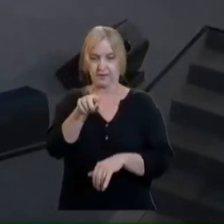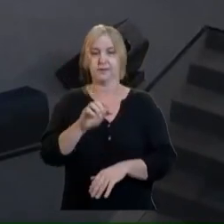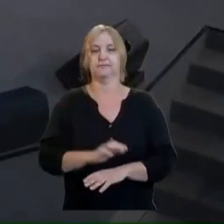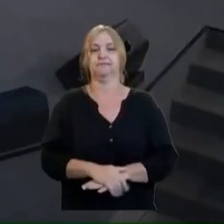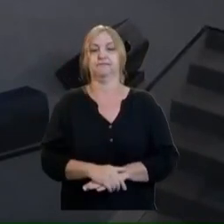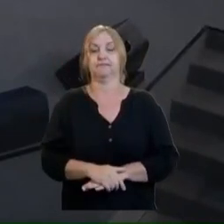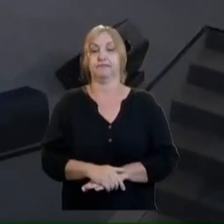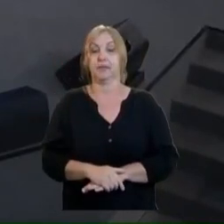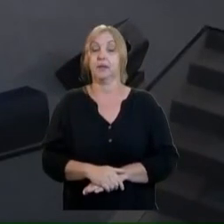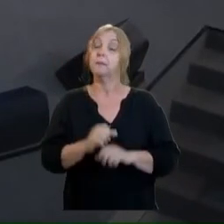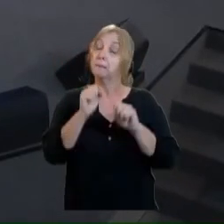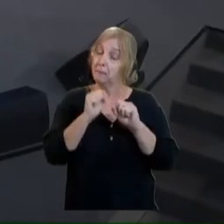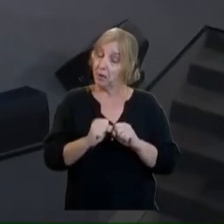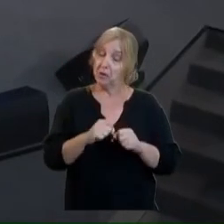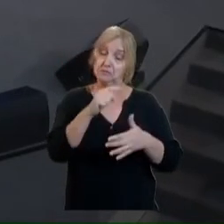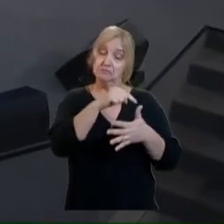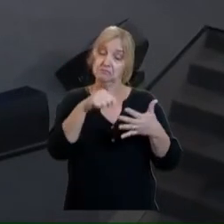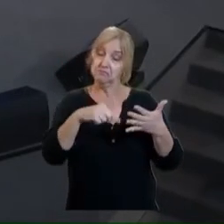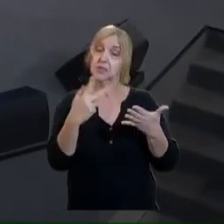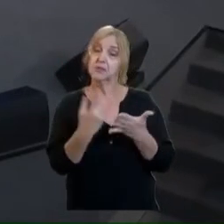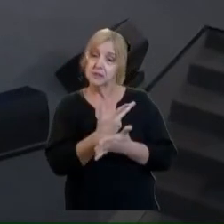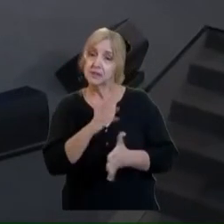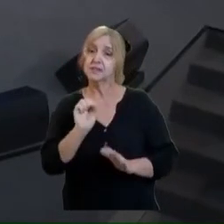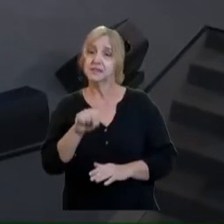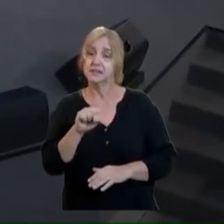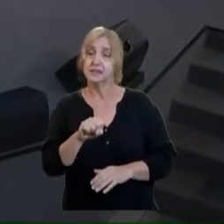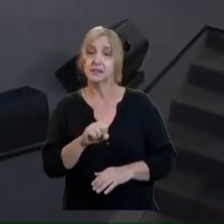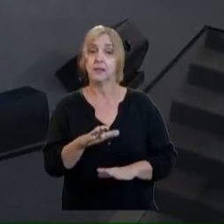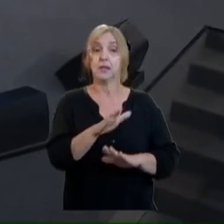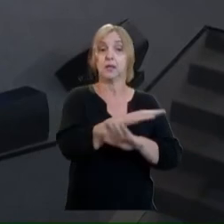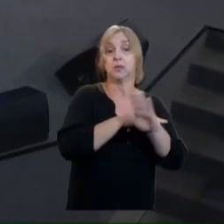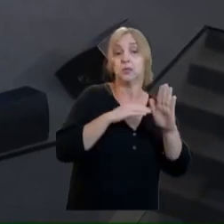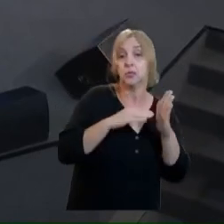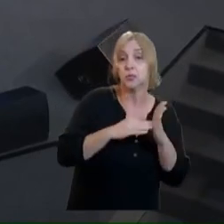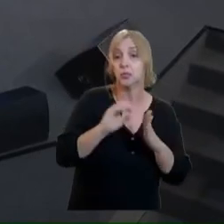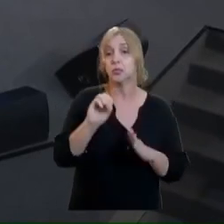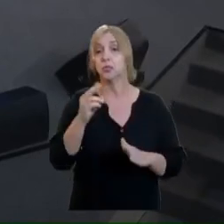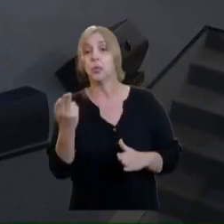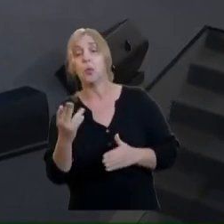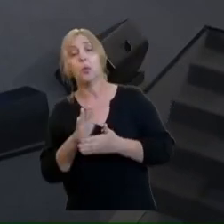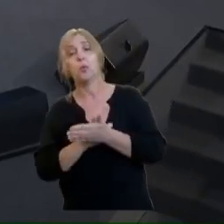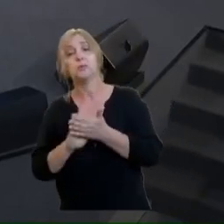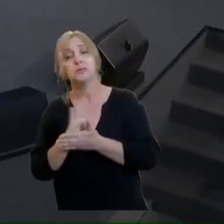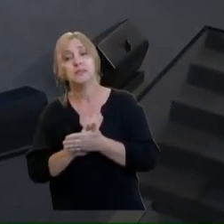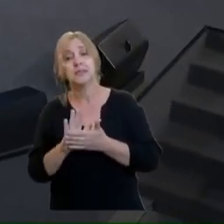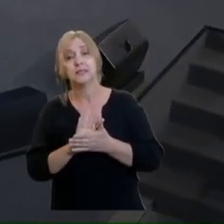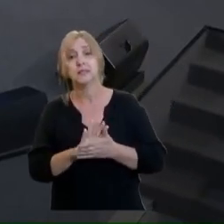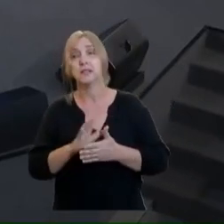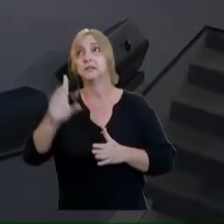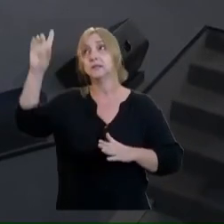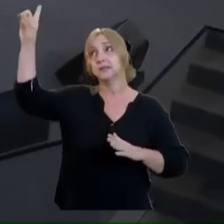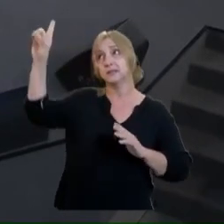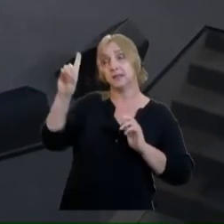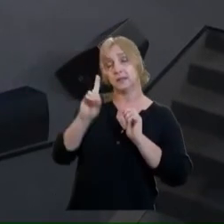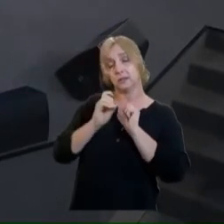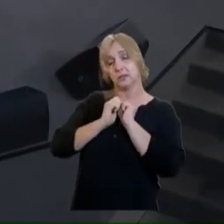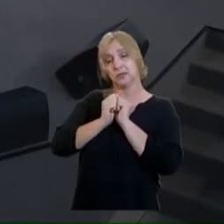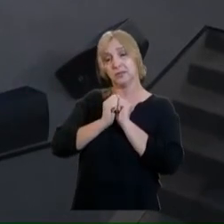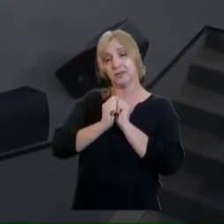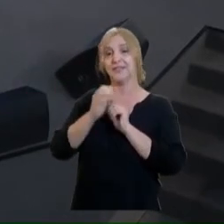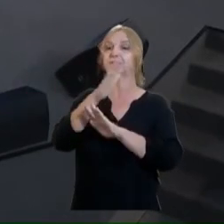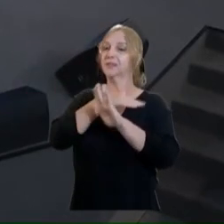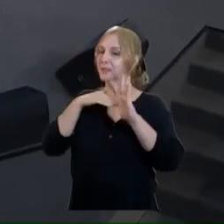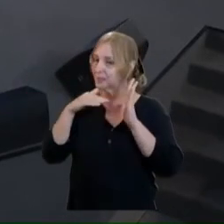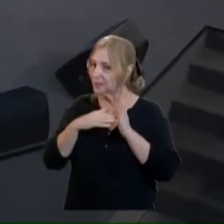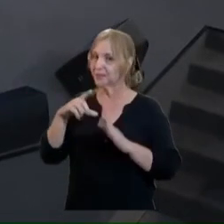essas situações podem acontecer. É tudo ou nada. Quando você tem o Senhor, você pode dizer, eu tenho